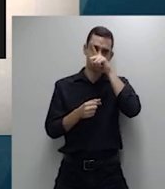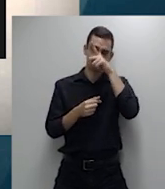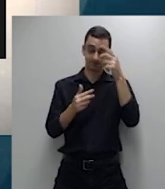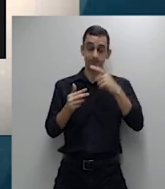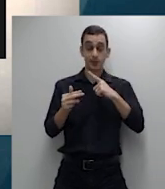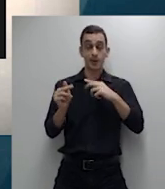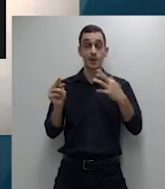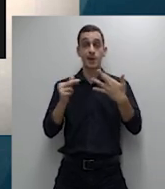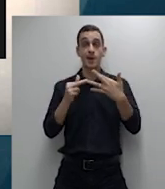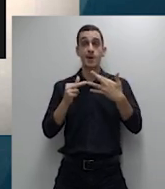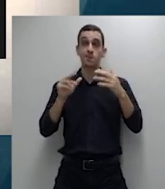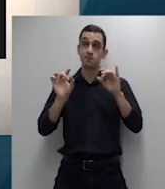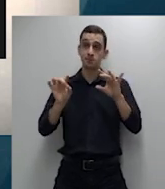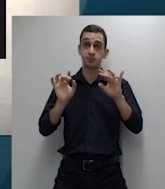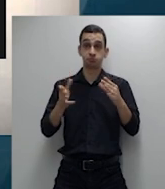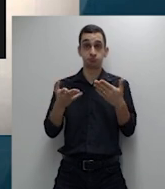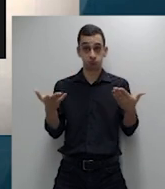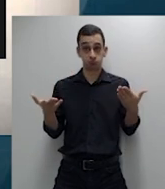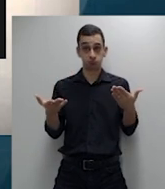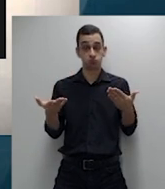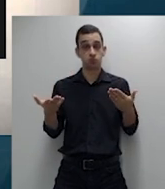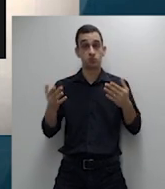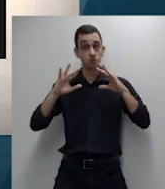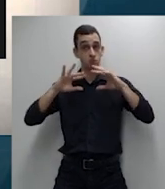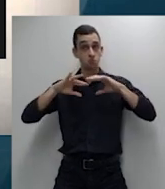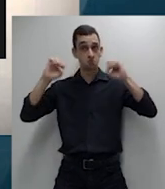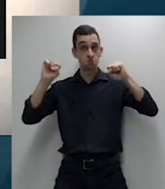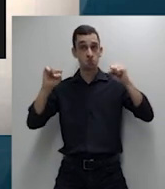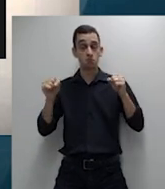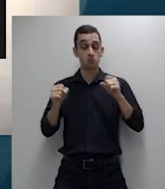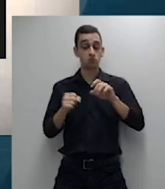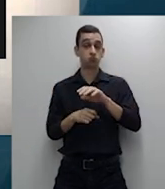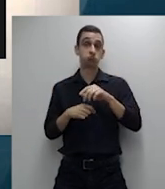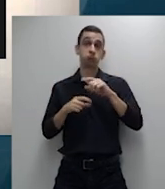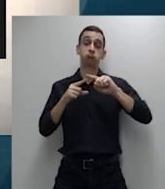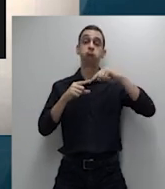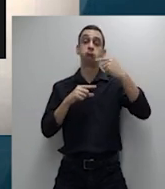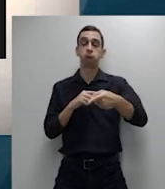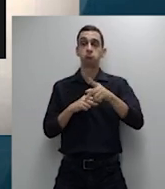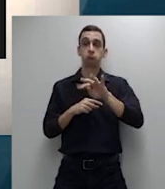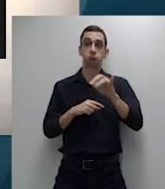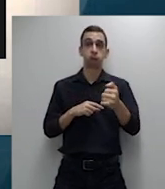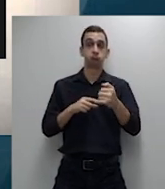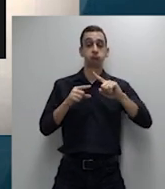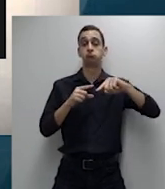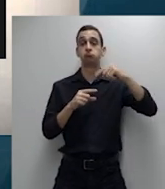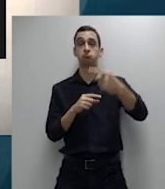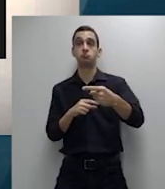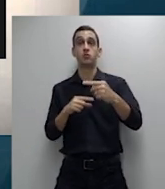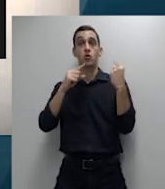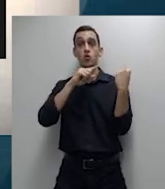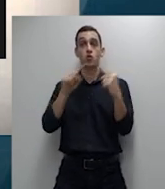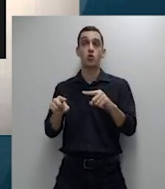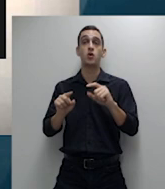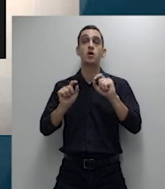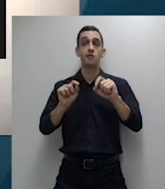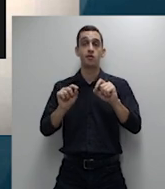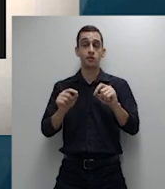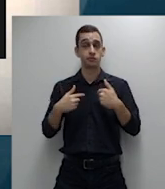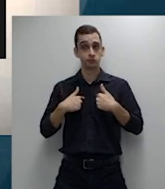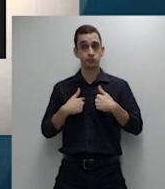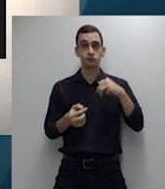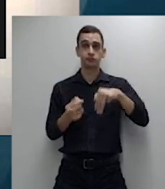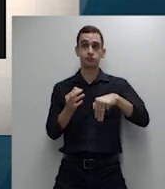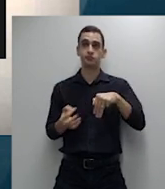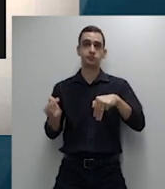cento ontem foi o Supremo hoje o tribunal local e amanhã quem será atacar somente Presidente ou conclui